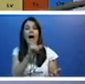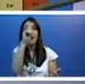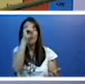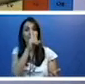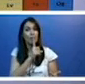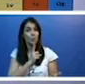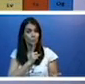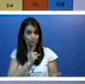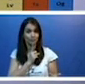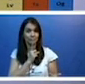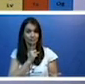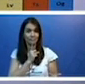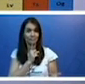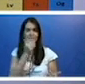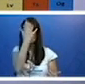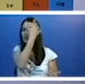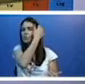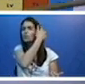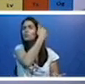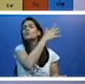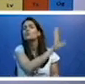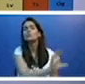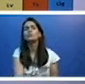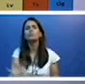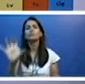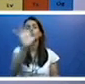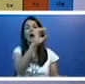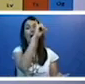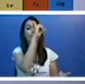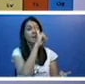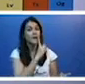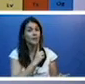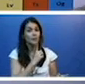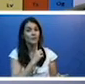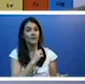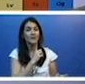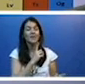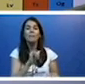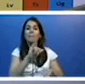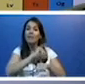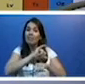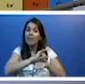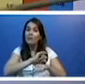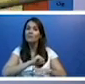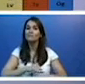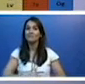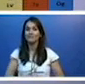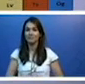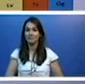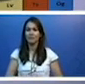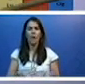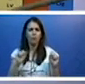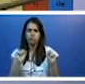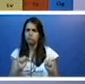amarelo. Todos esses elementos aqui da tabela periódica que estão em amarelo são metais. Então, eu posso fazer